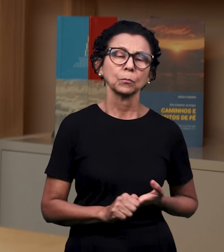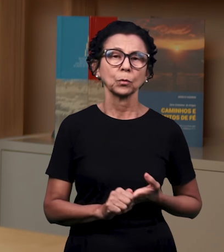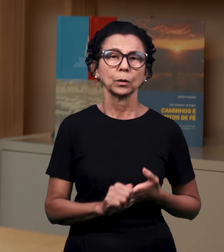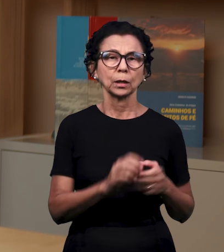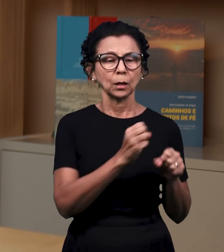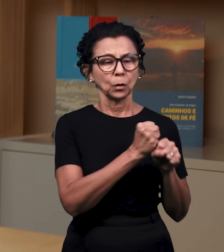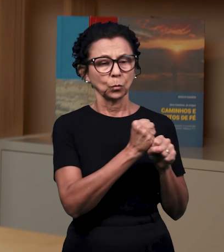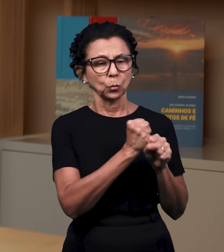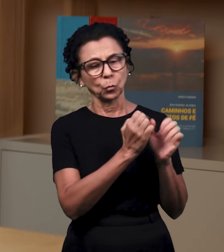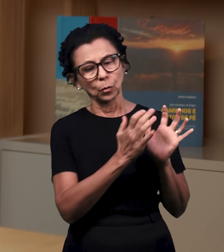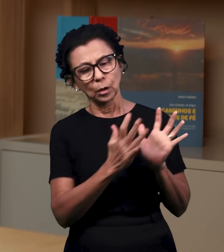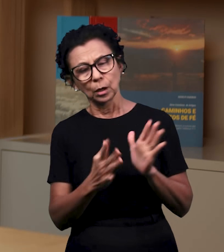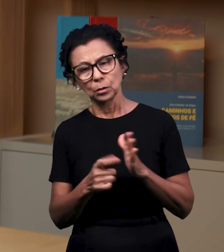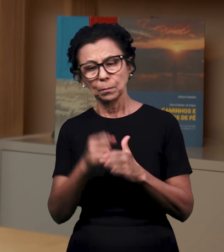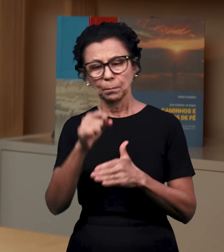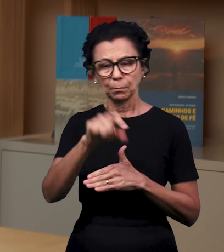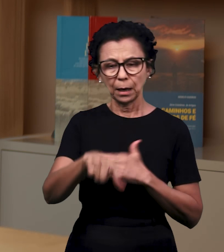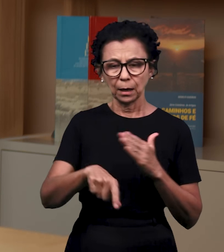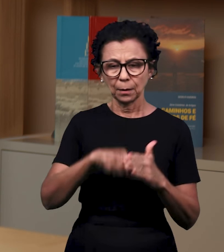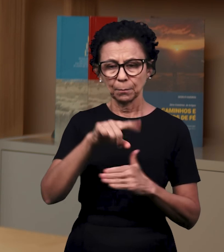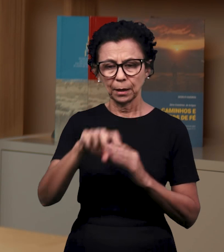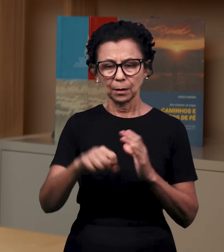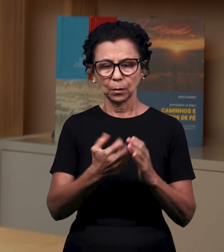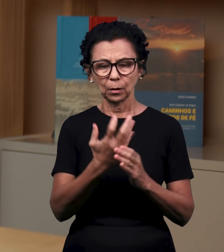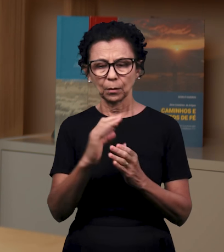ou seja, o primeiro momento